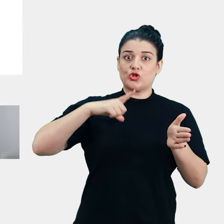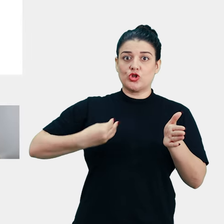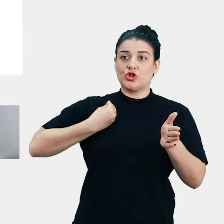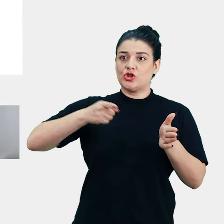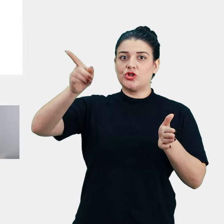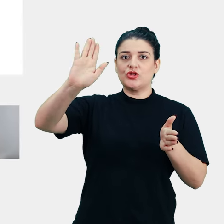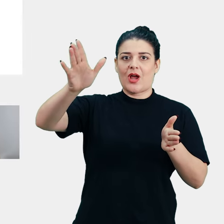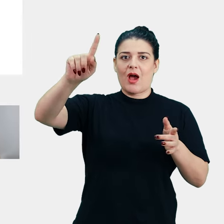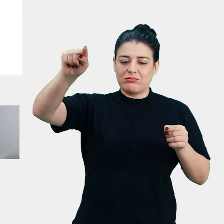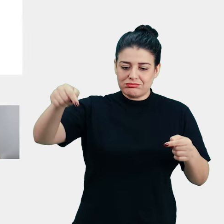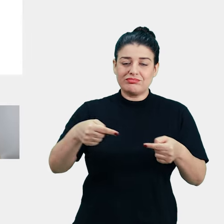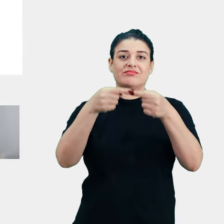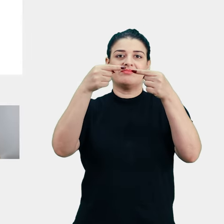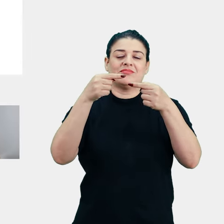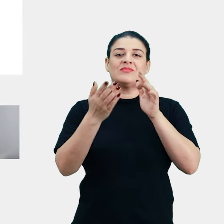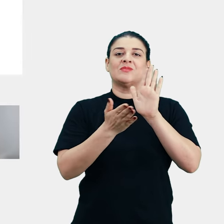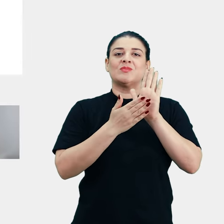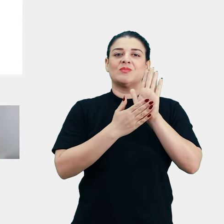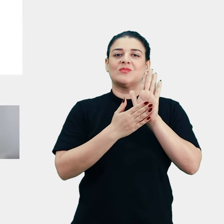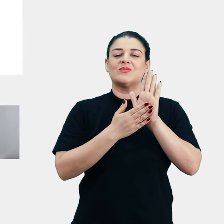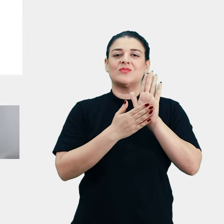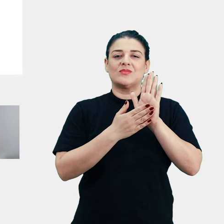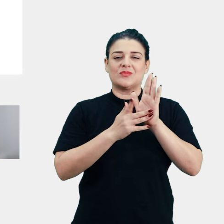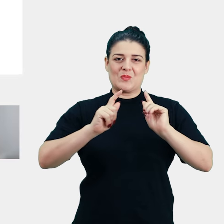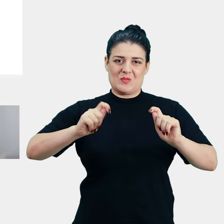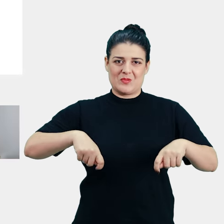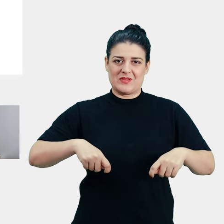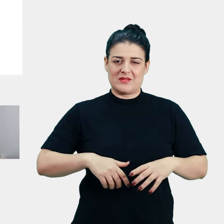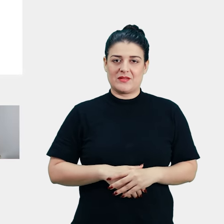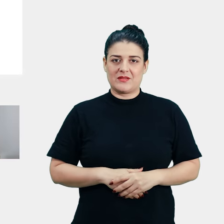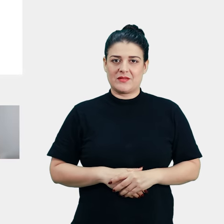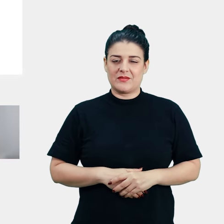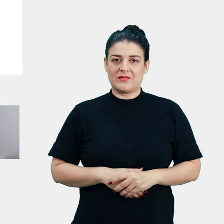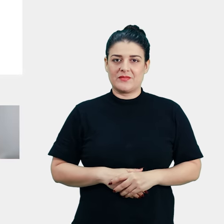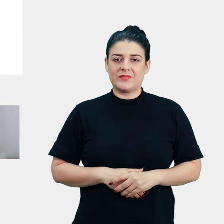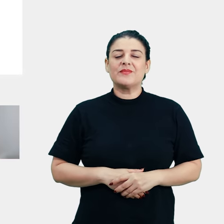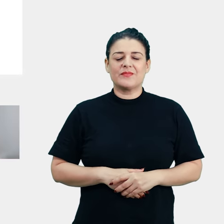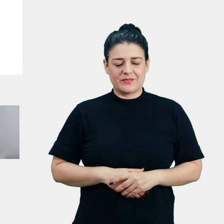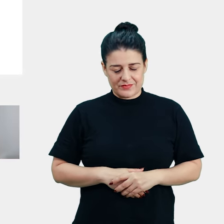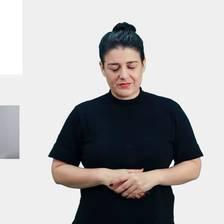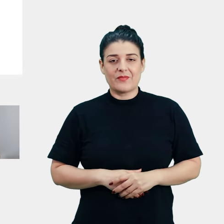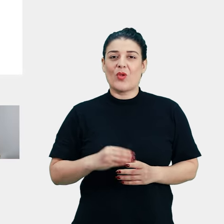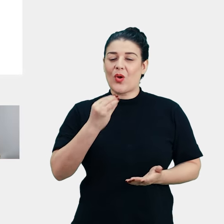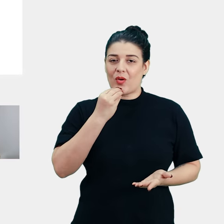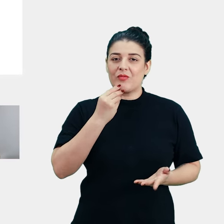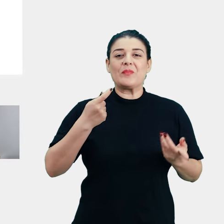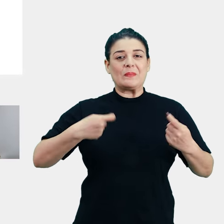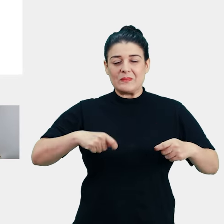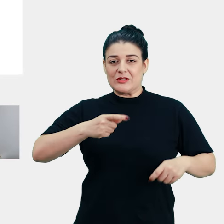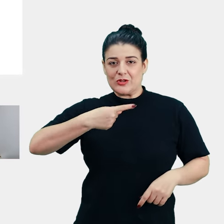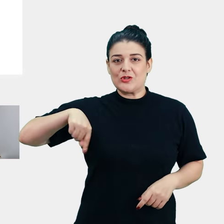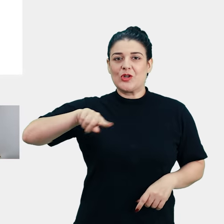depositados. E aí ele vai te propor uma possível substância. E reforçando, claro que